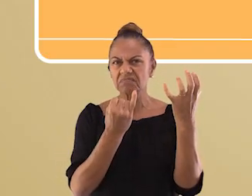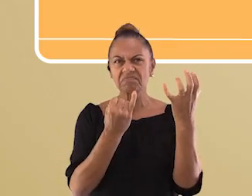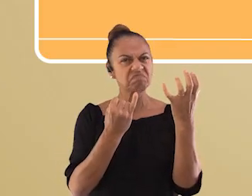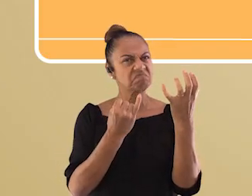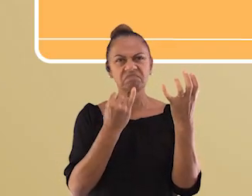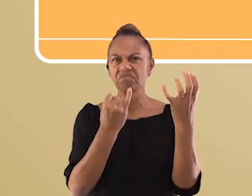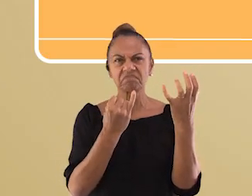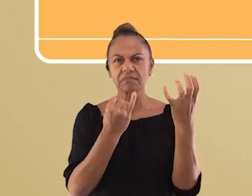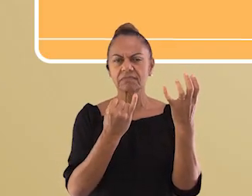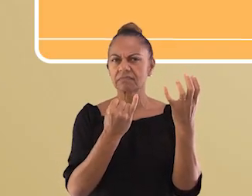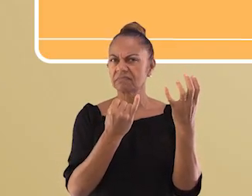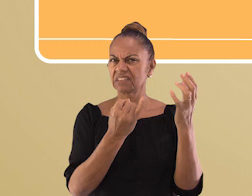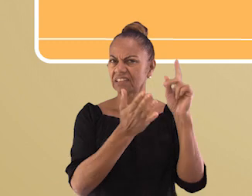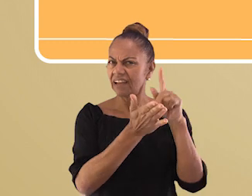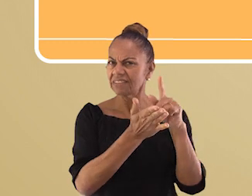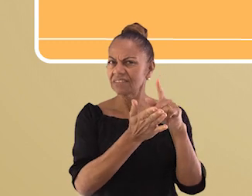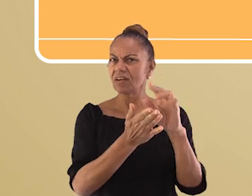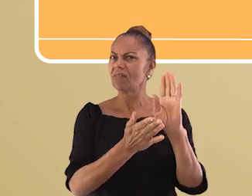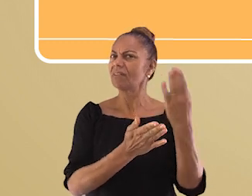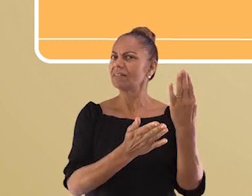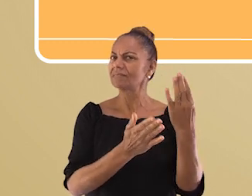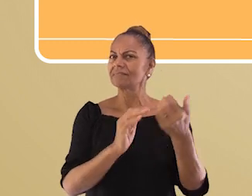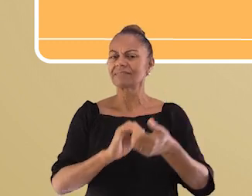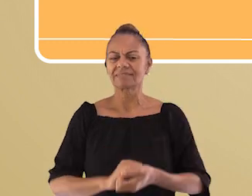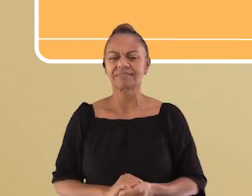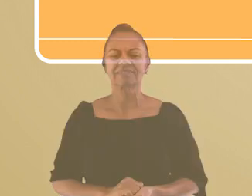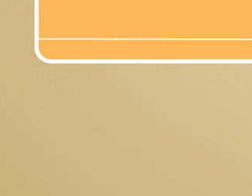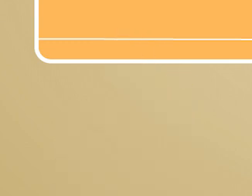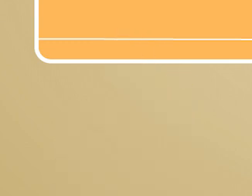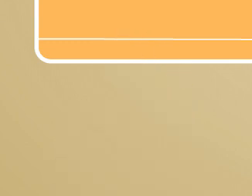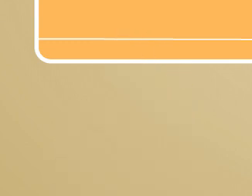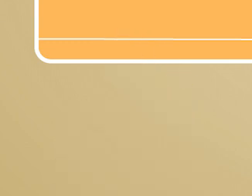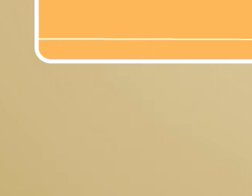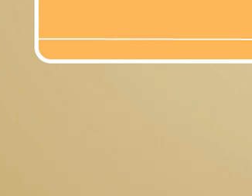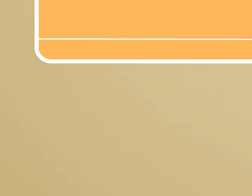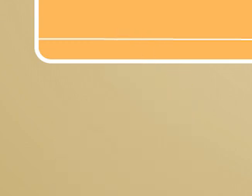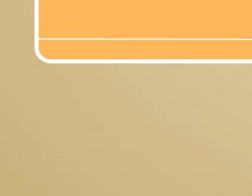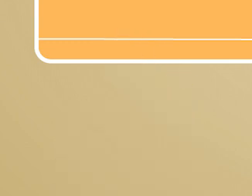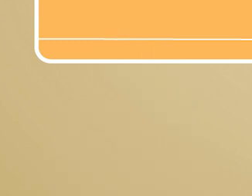para a planta. Será que isso é verdadeiro ou é falso?